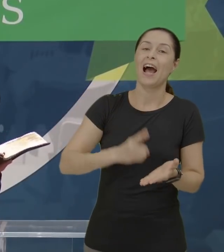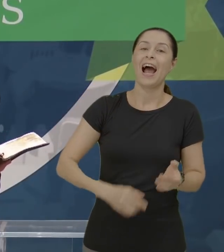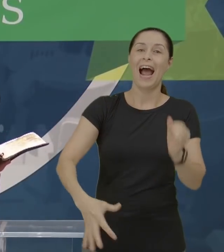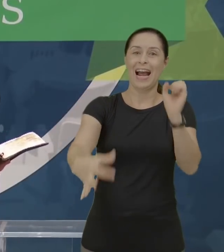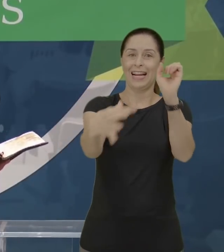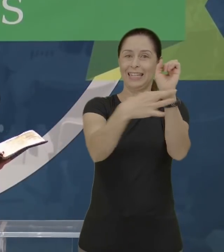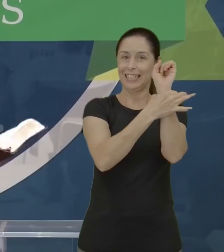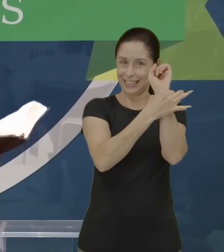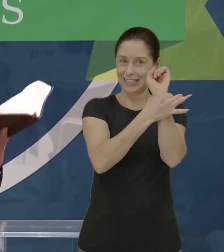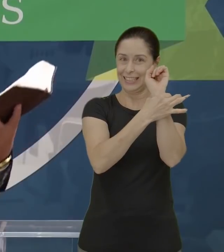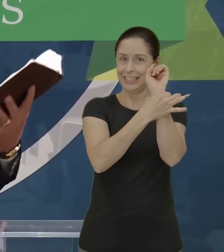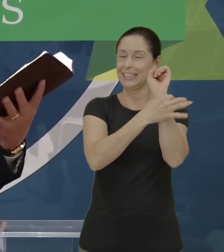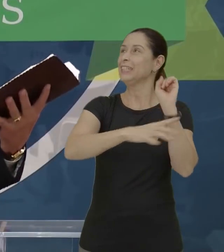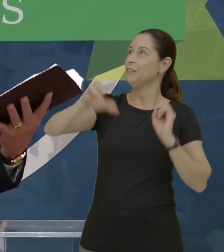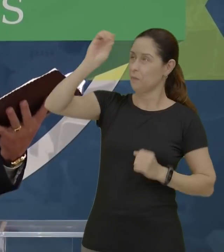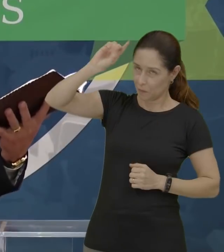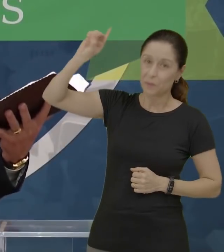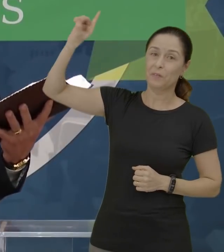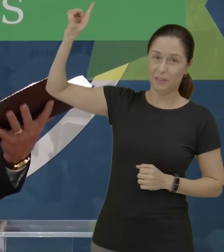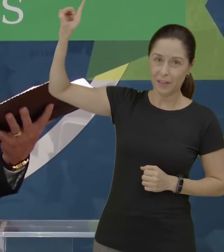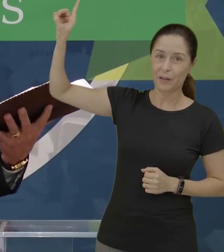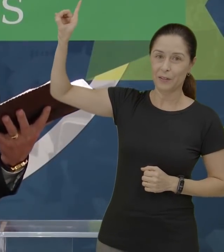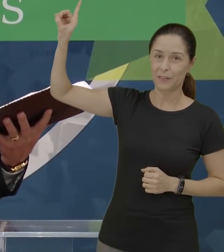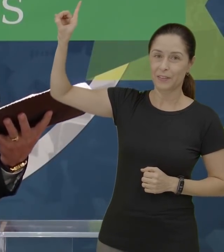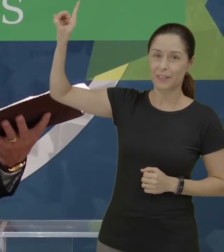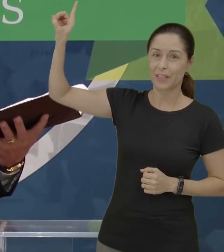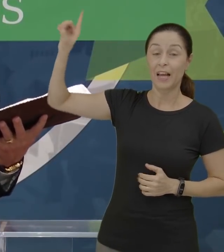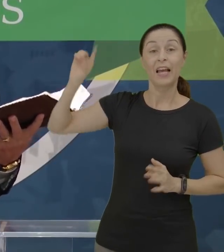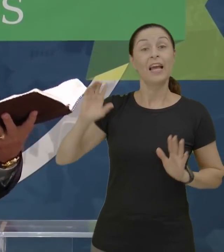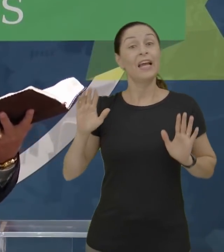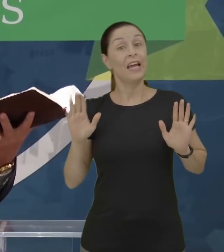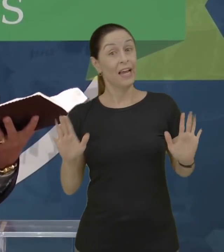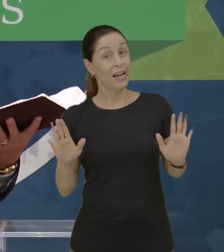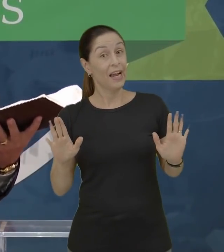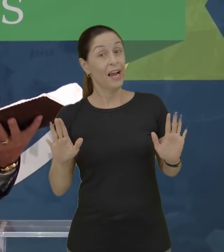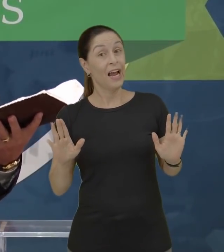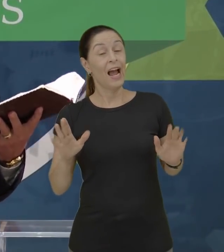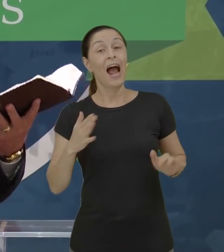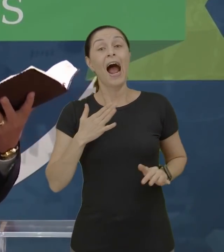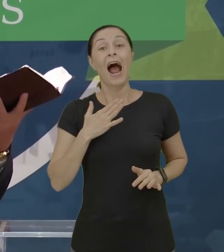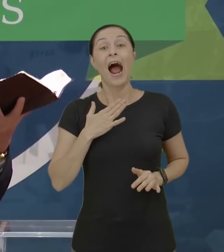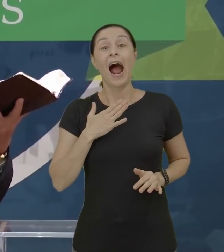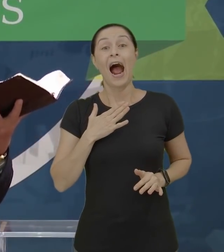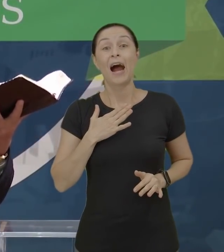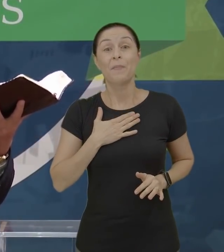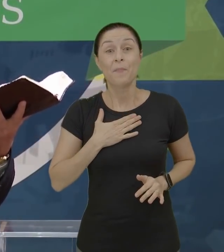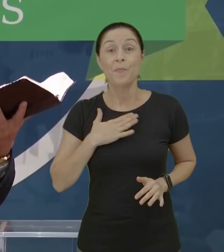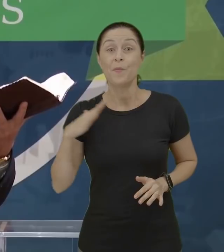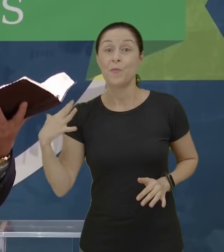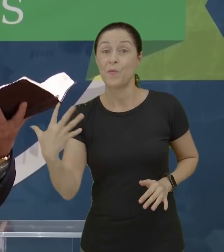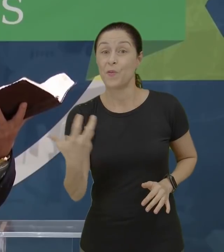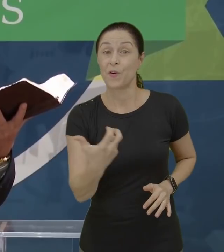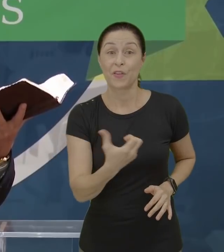por Deus. A segurança da minha salvação não está no meu